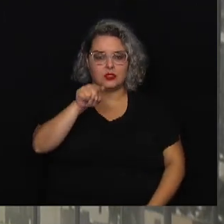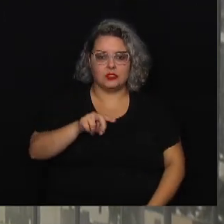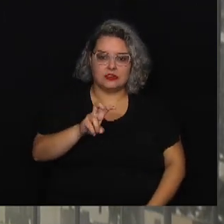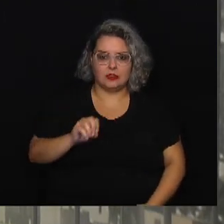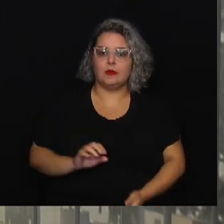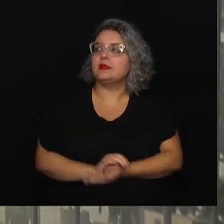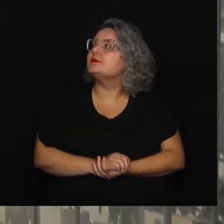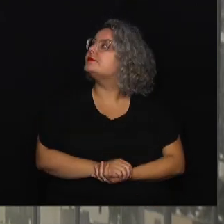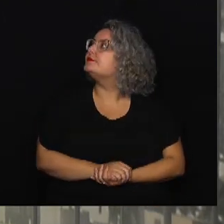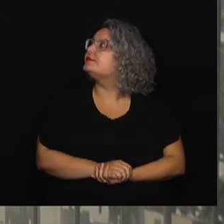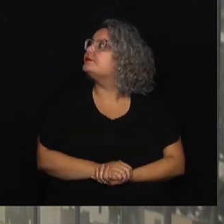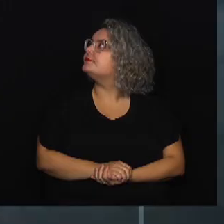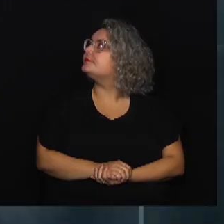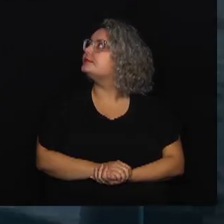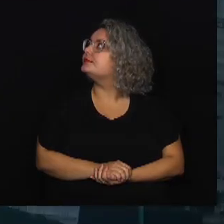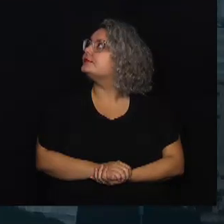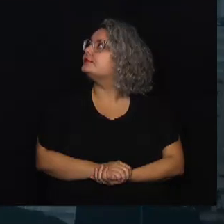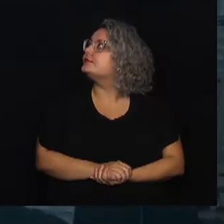agora.